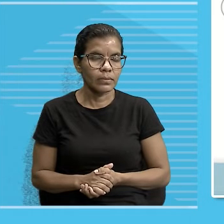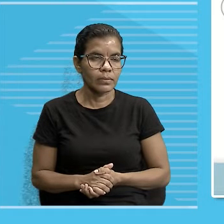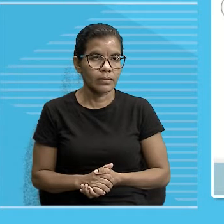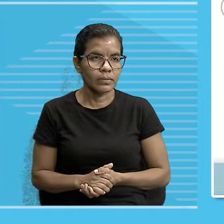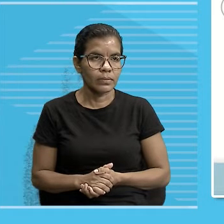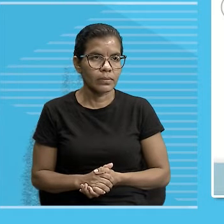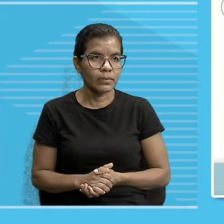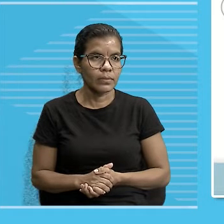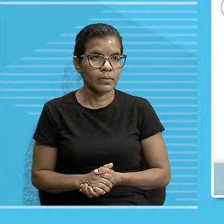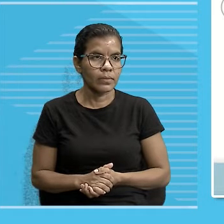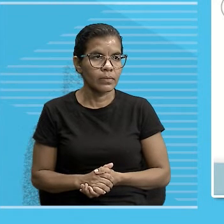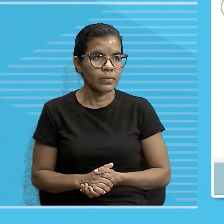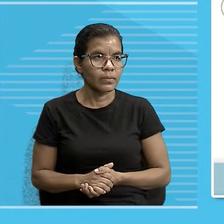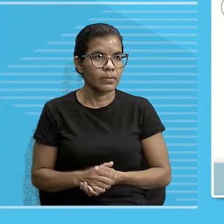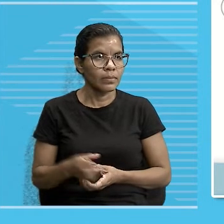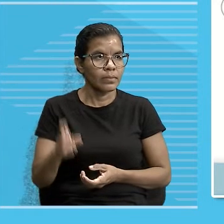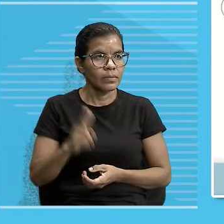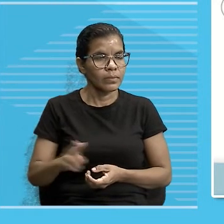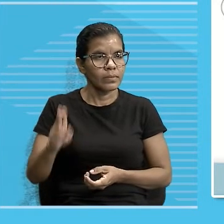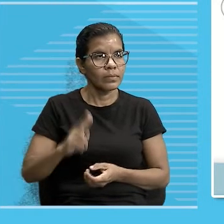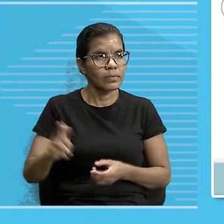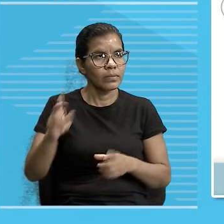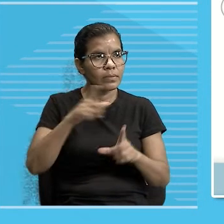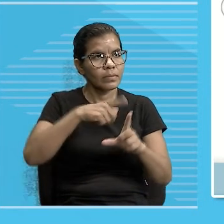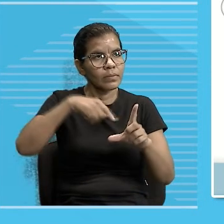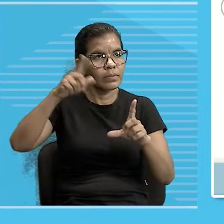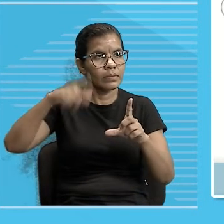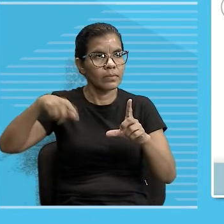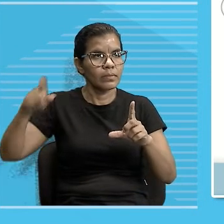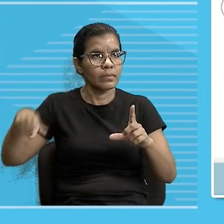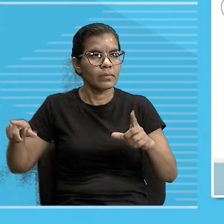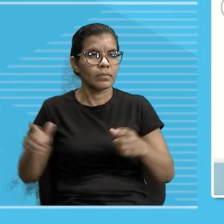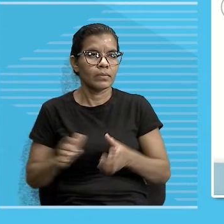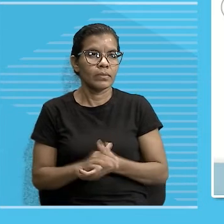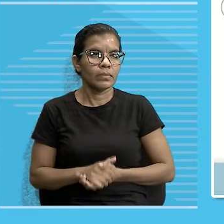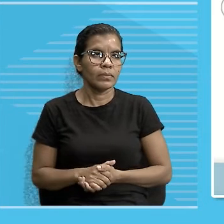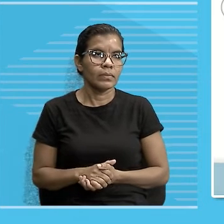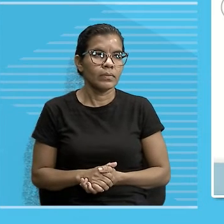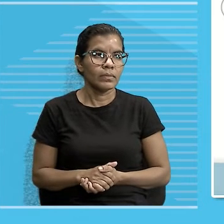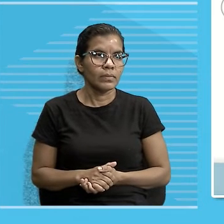E agora, professor, eu uso a variação, né, jovens?